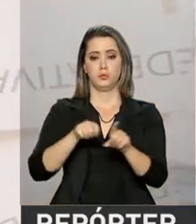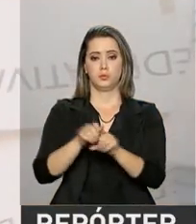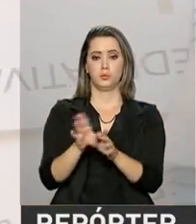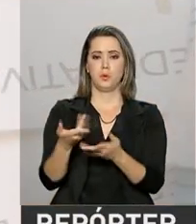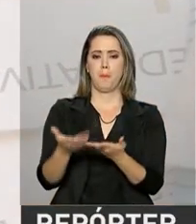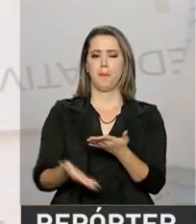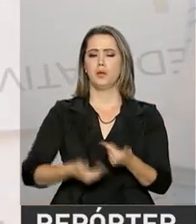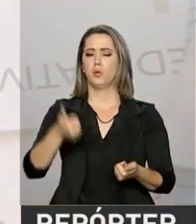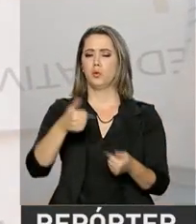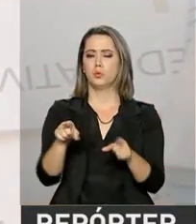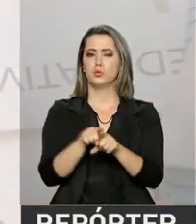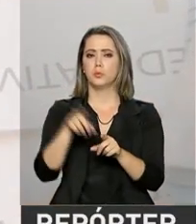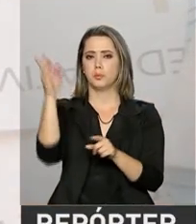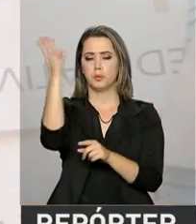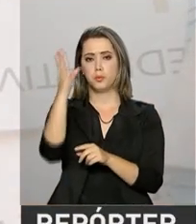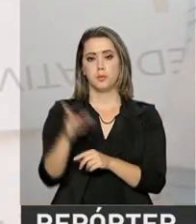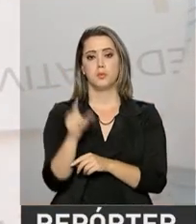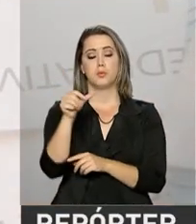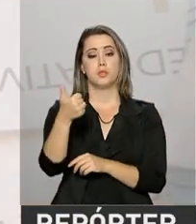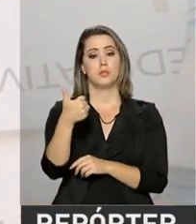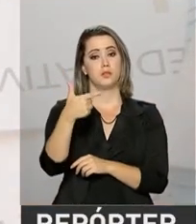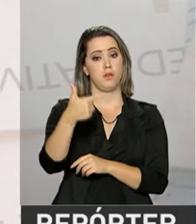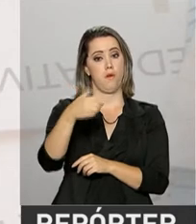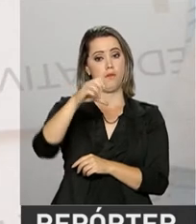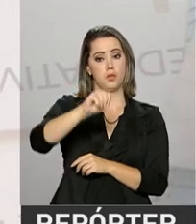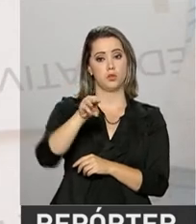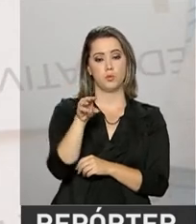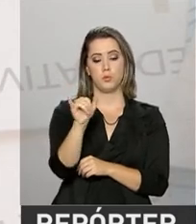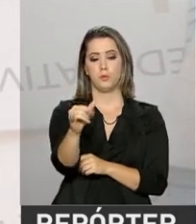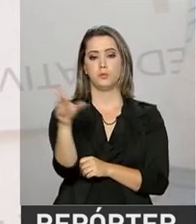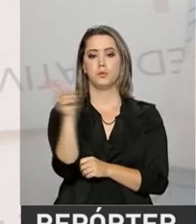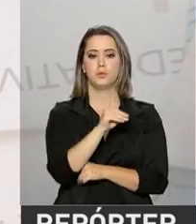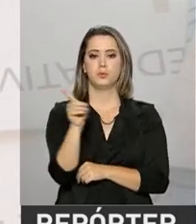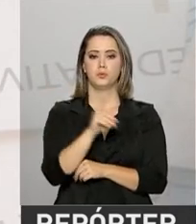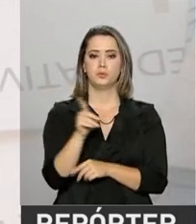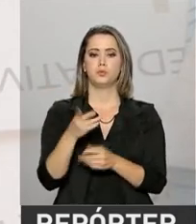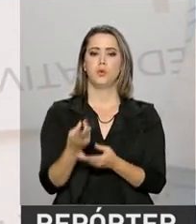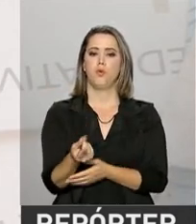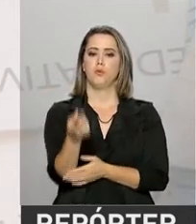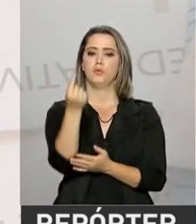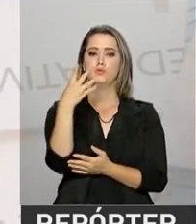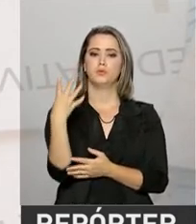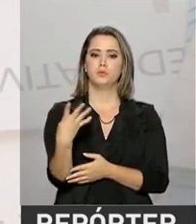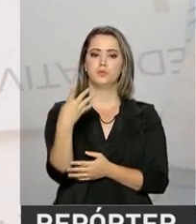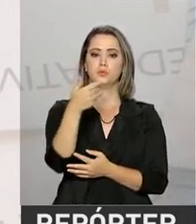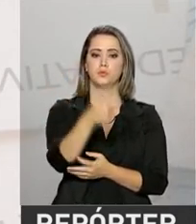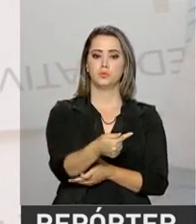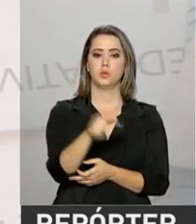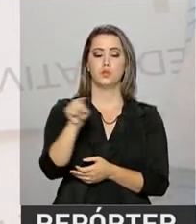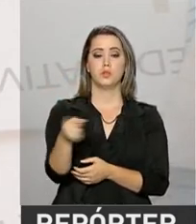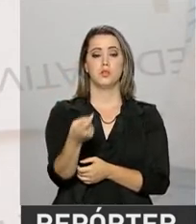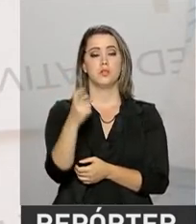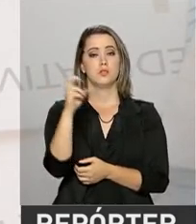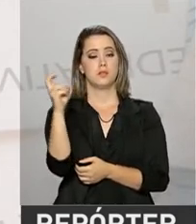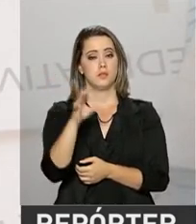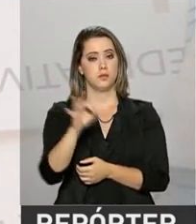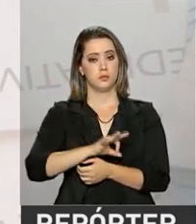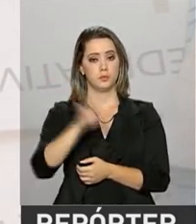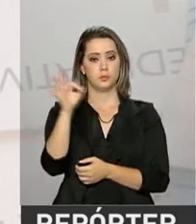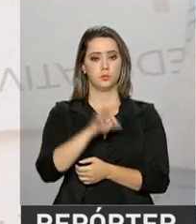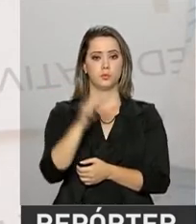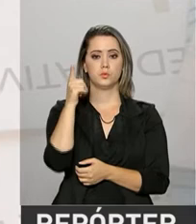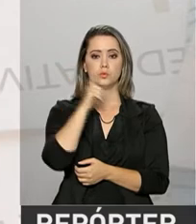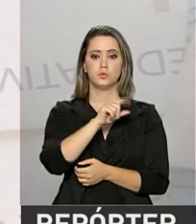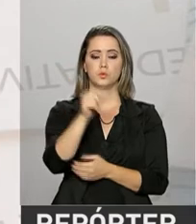brasileiro o superávit passou dos 20 9 bilhões de dólares valor 47 6 por cento maior que o alcançado